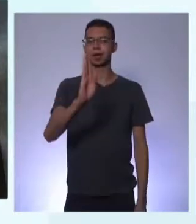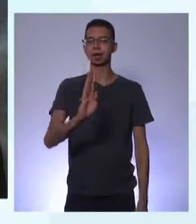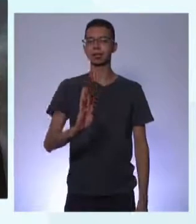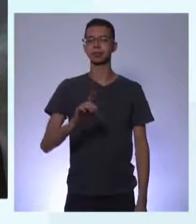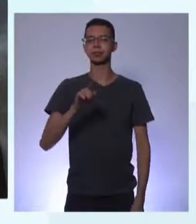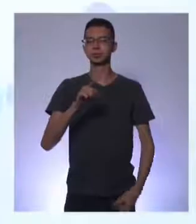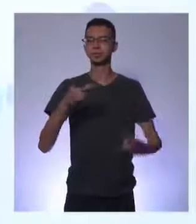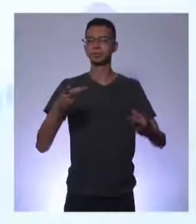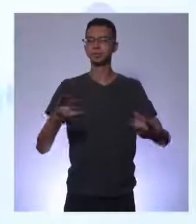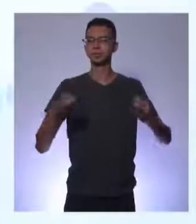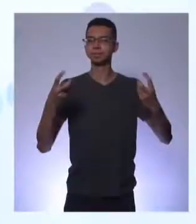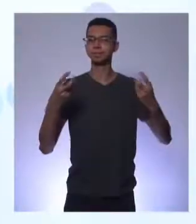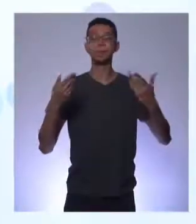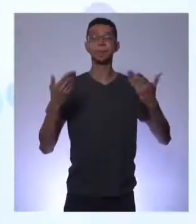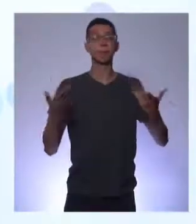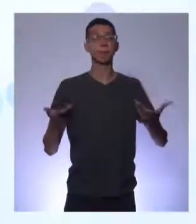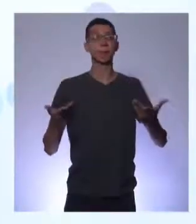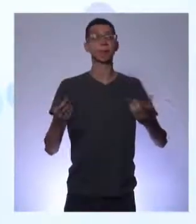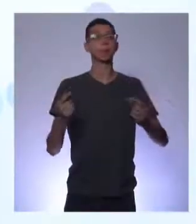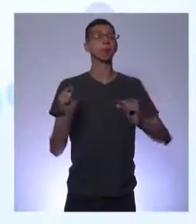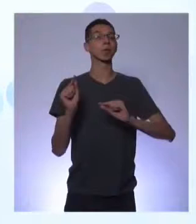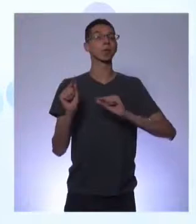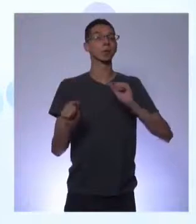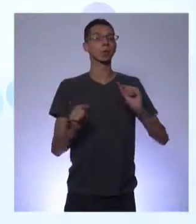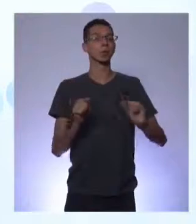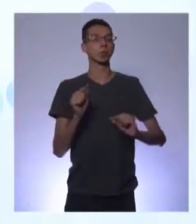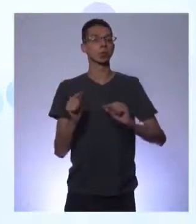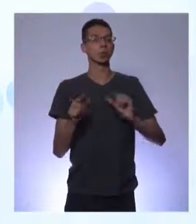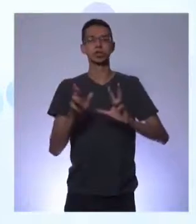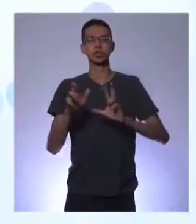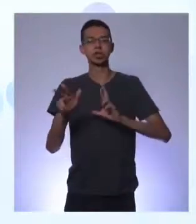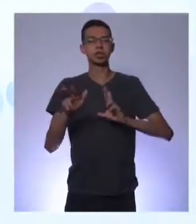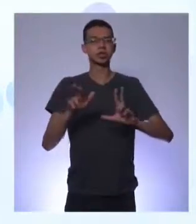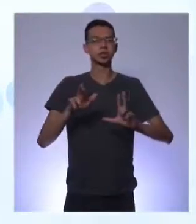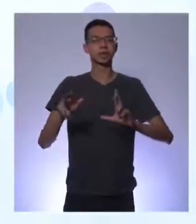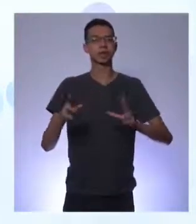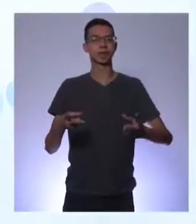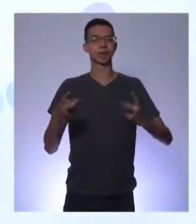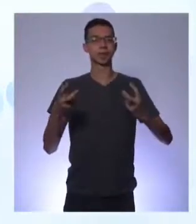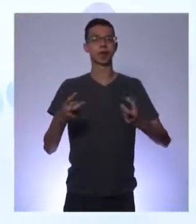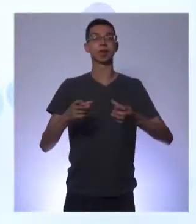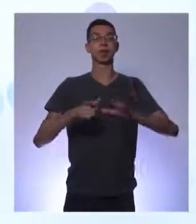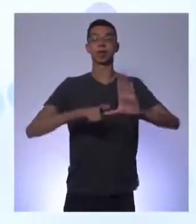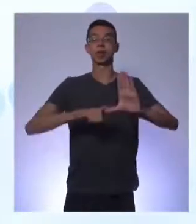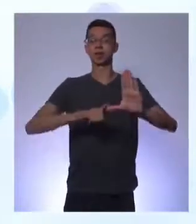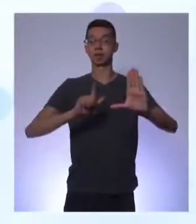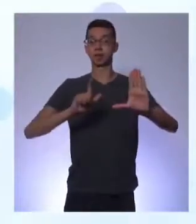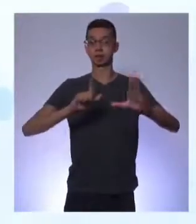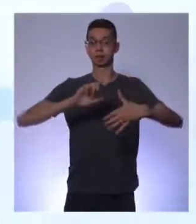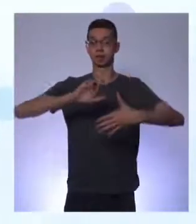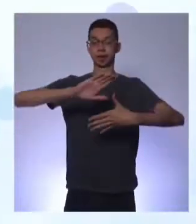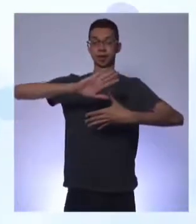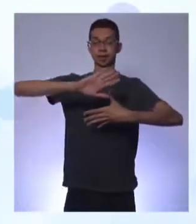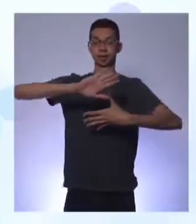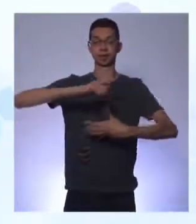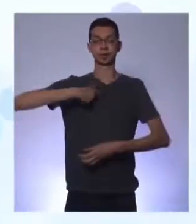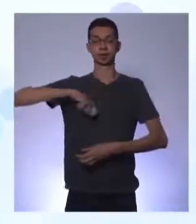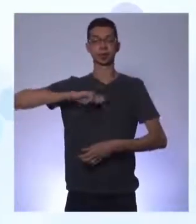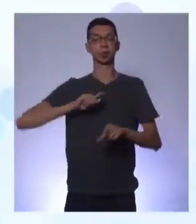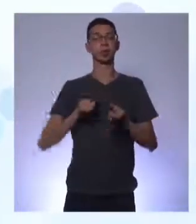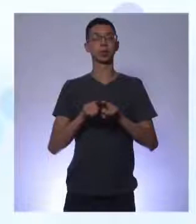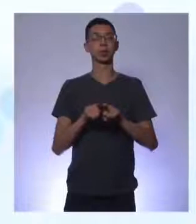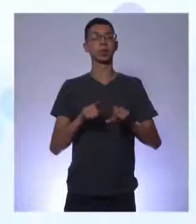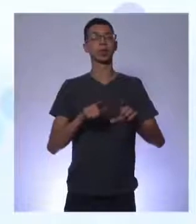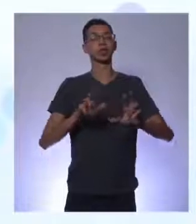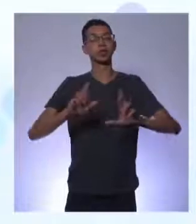nós já conseguimos pegar algumas diferenças entre as independências da América Espanhola e